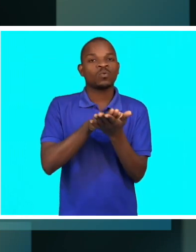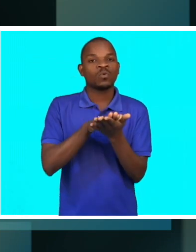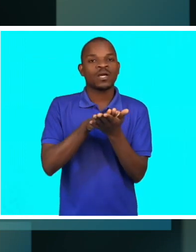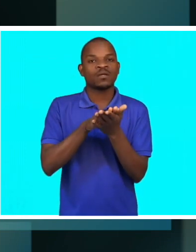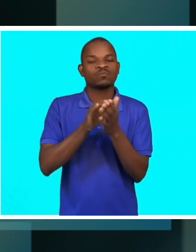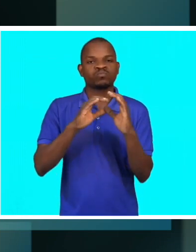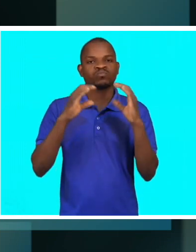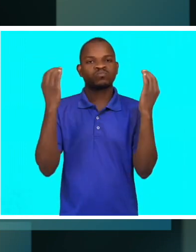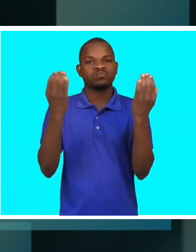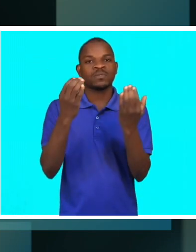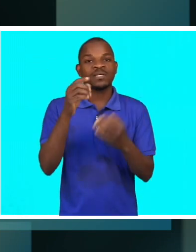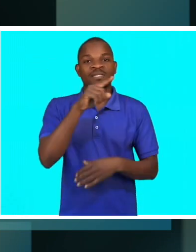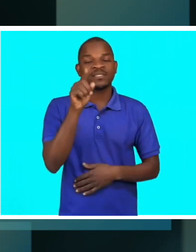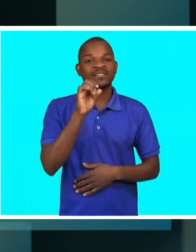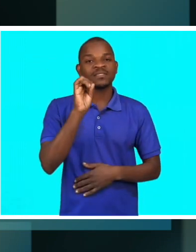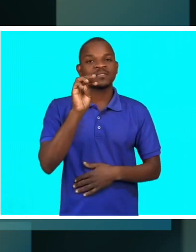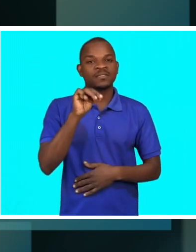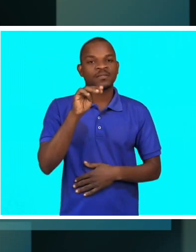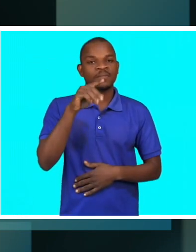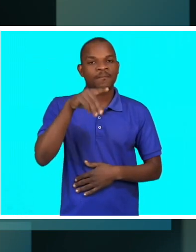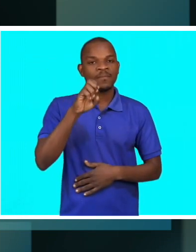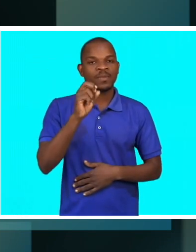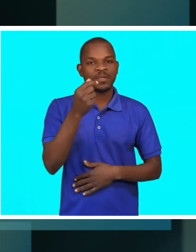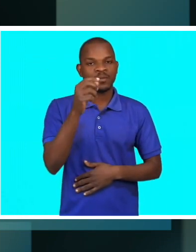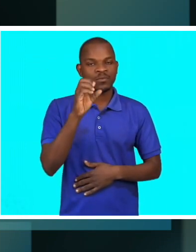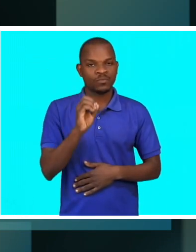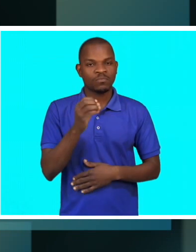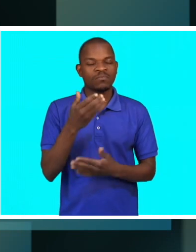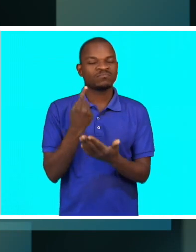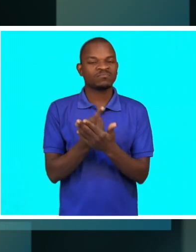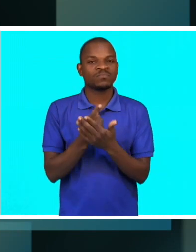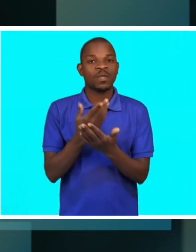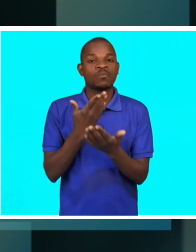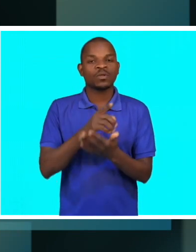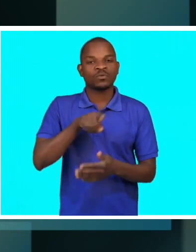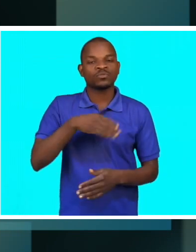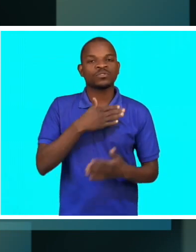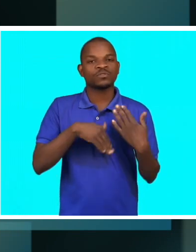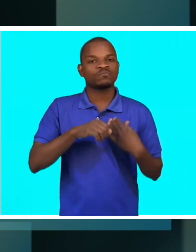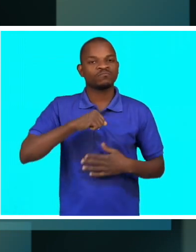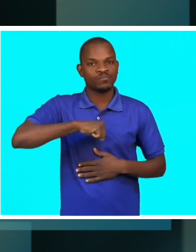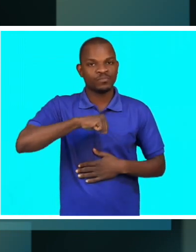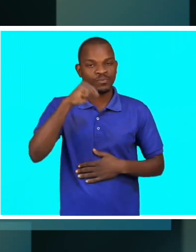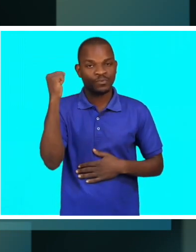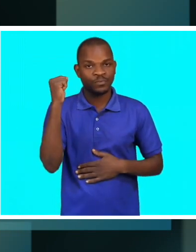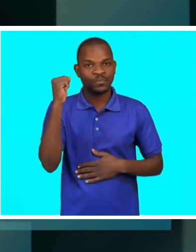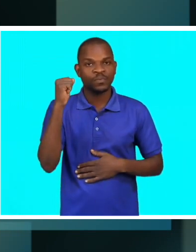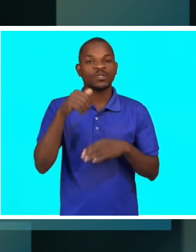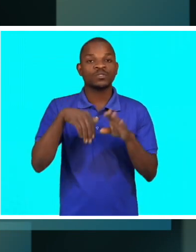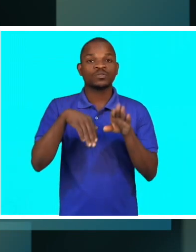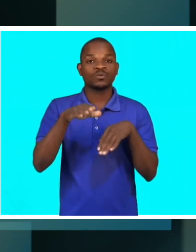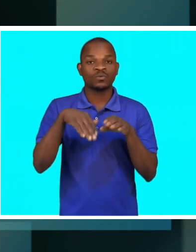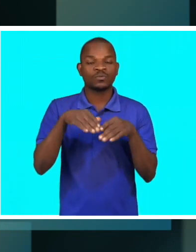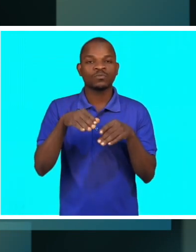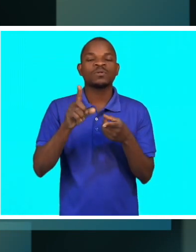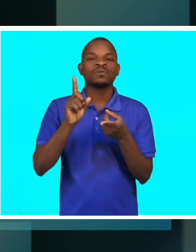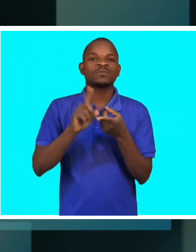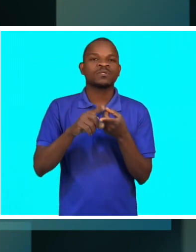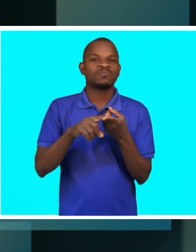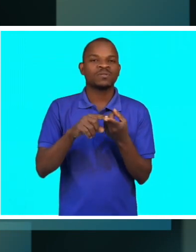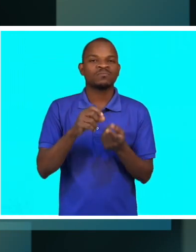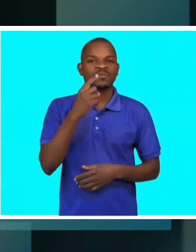empeitos no jogo contra a Guiné-Bissau é muito importante porque precisamos de ganhar, primeiro precisamos de ganhar o jogo